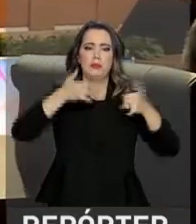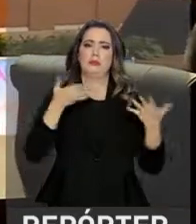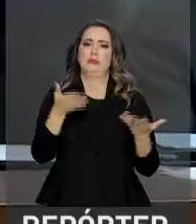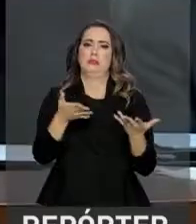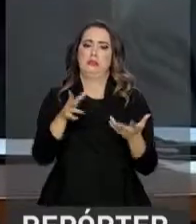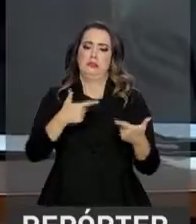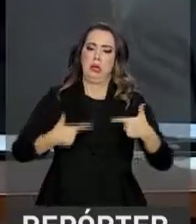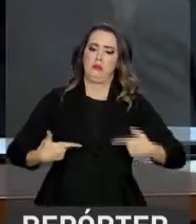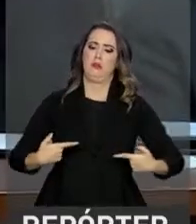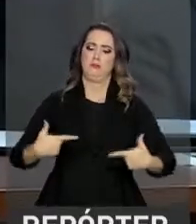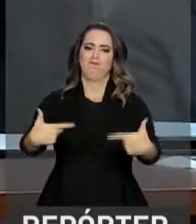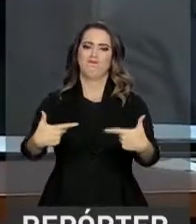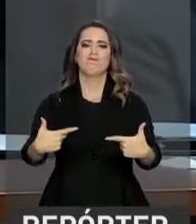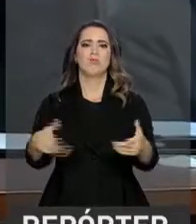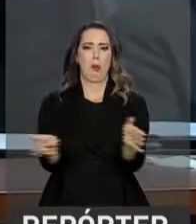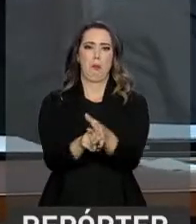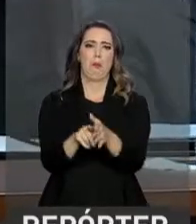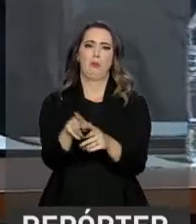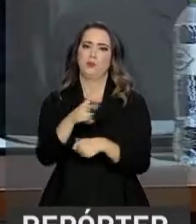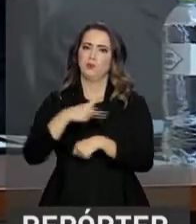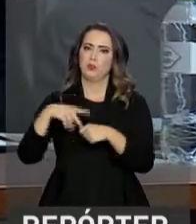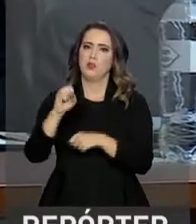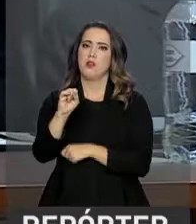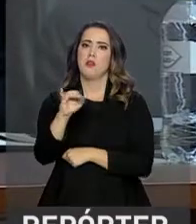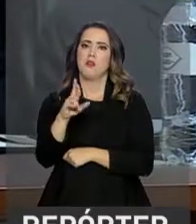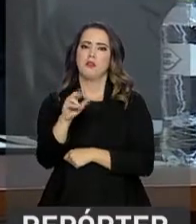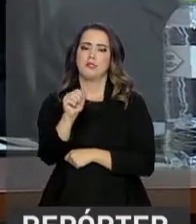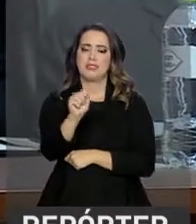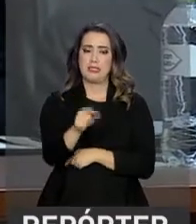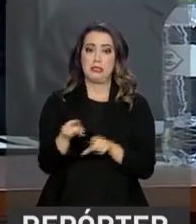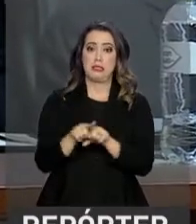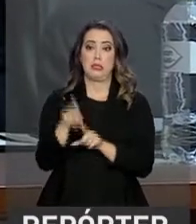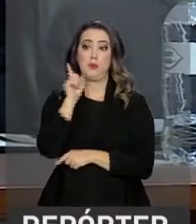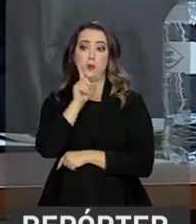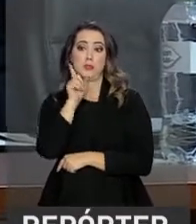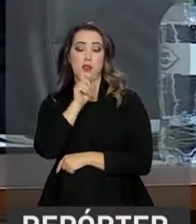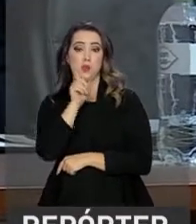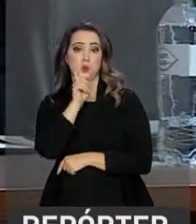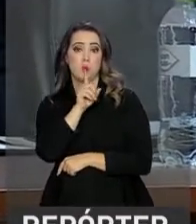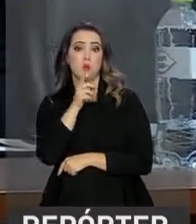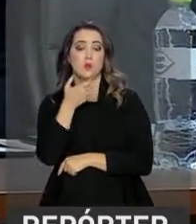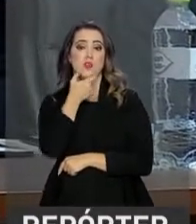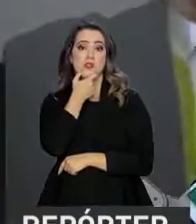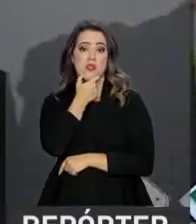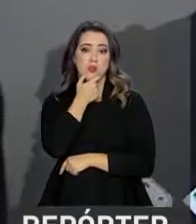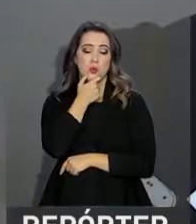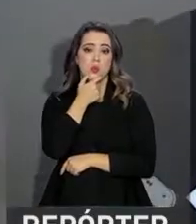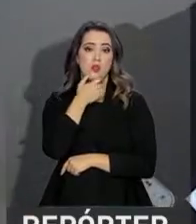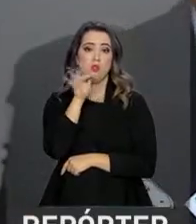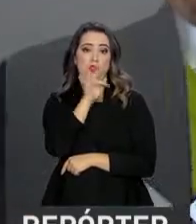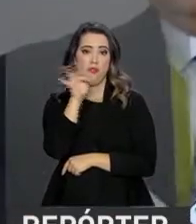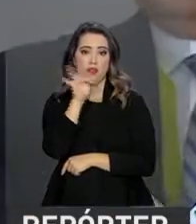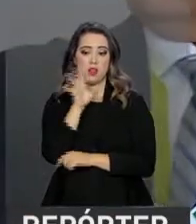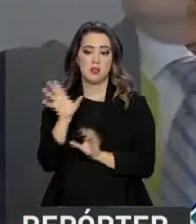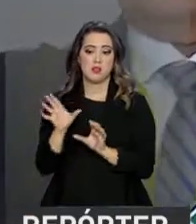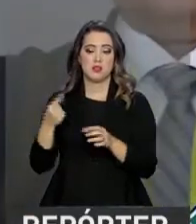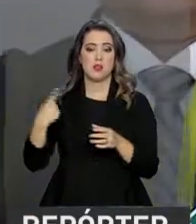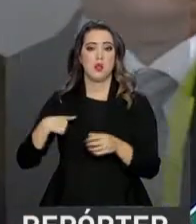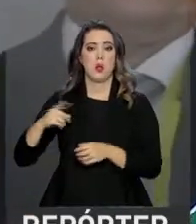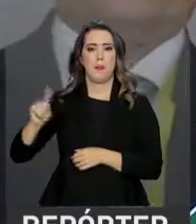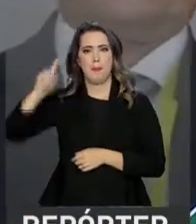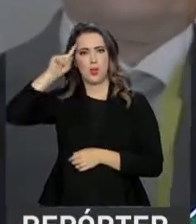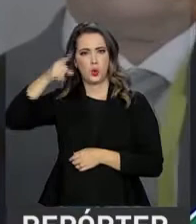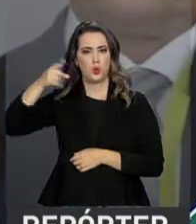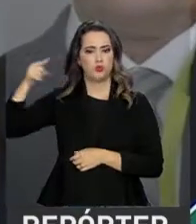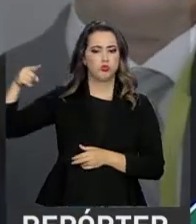país sobre o assunto e o ataque dos estados unidos reino unido e frança à síria o presidente michel temer defendeu